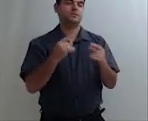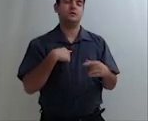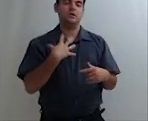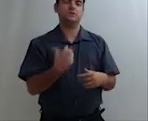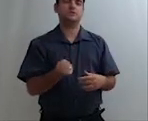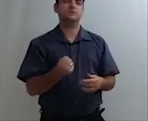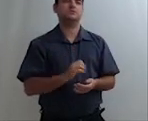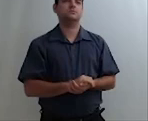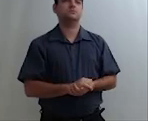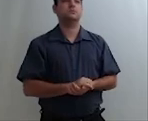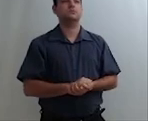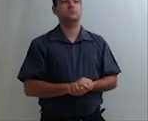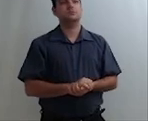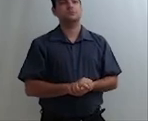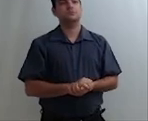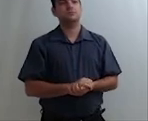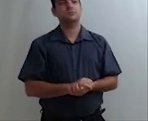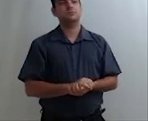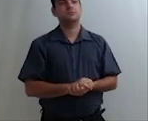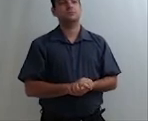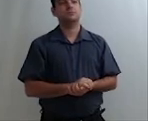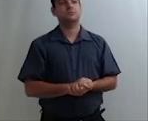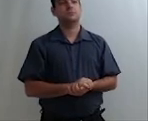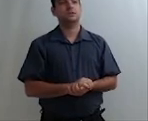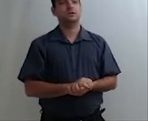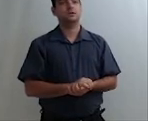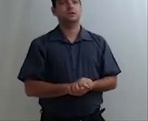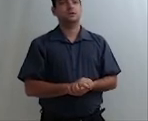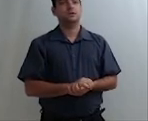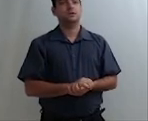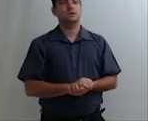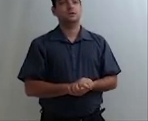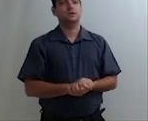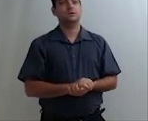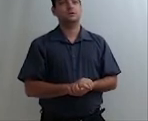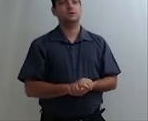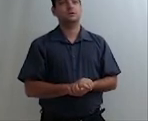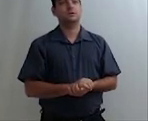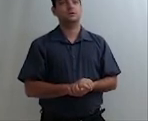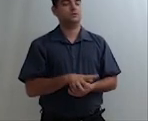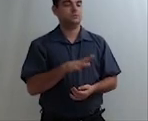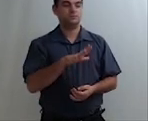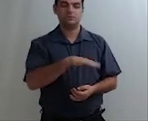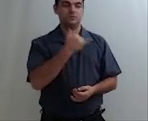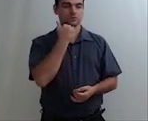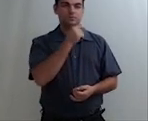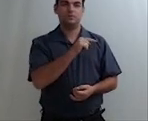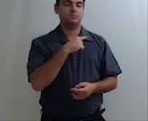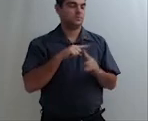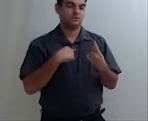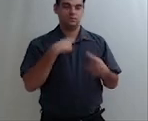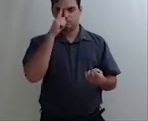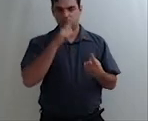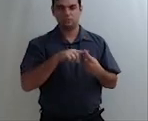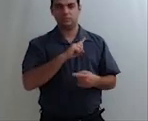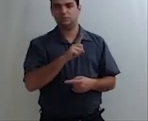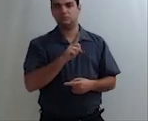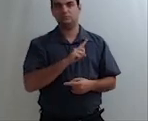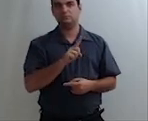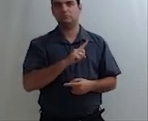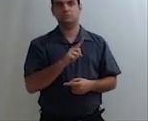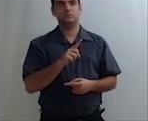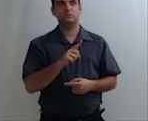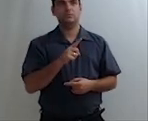ordem Sebastião sen presidente eu vou pedir ven para para divergir eu já tinha